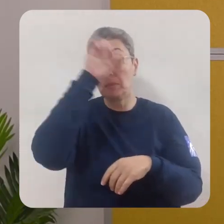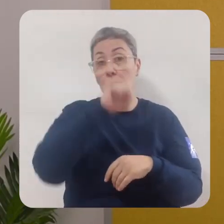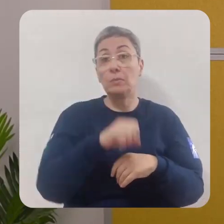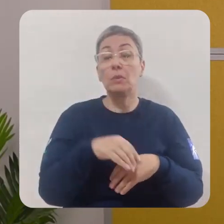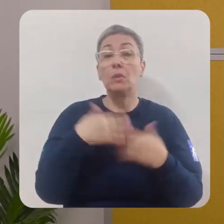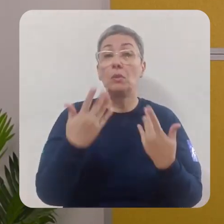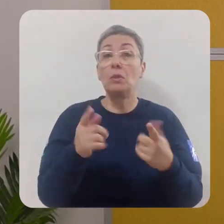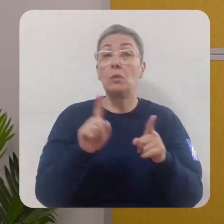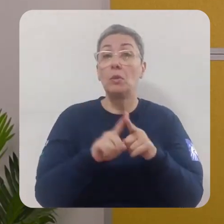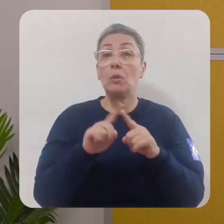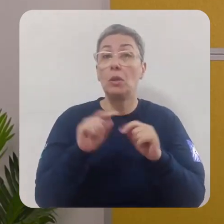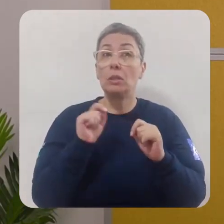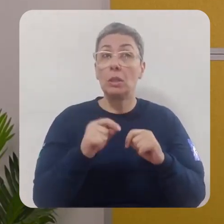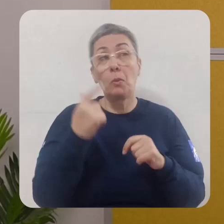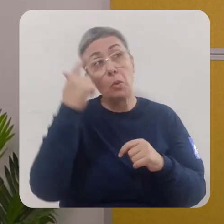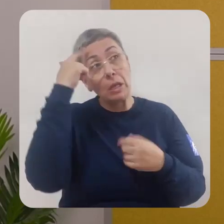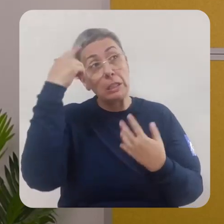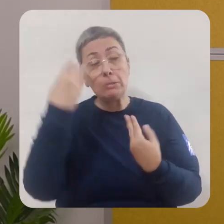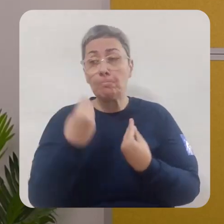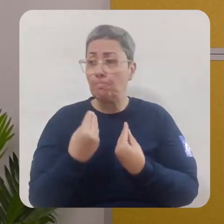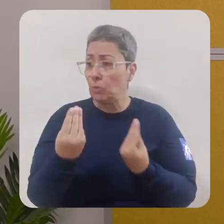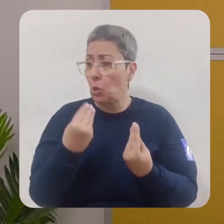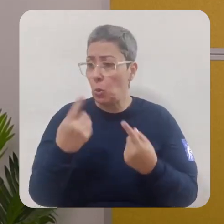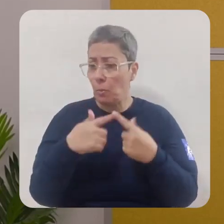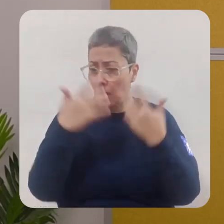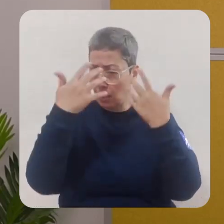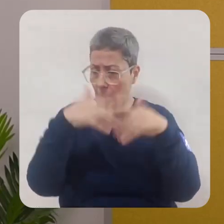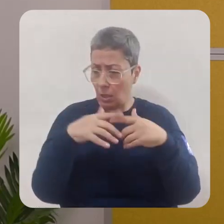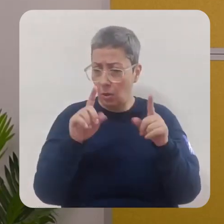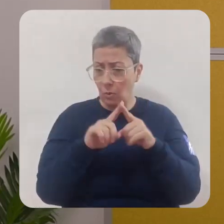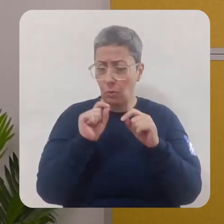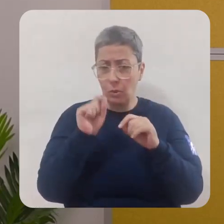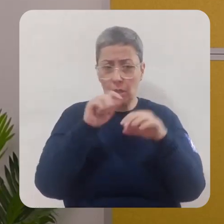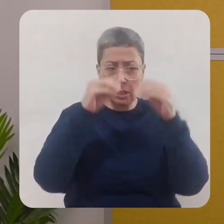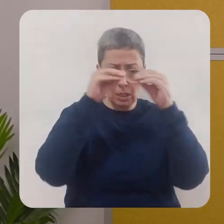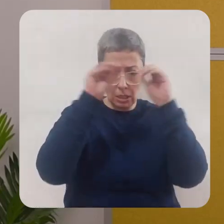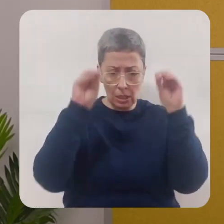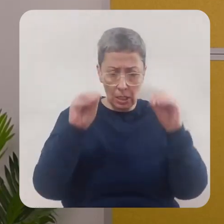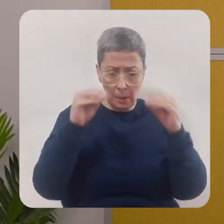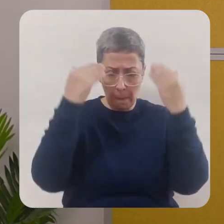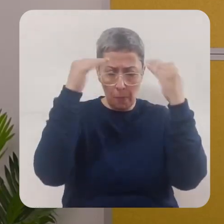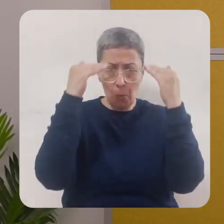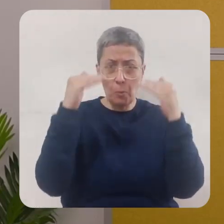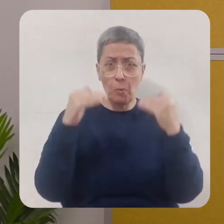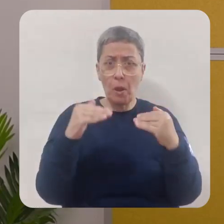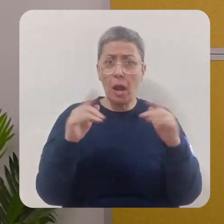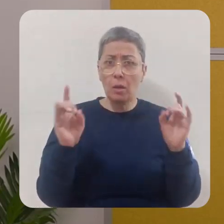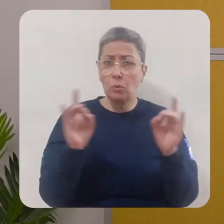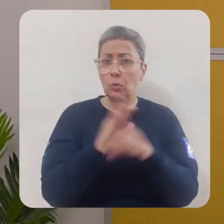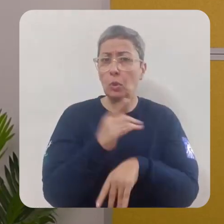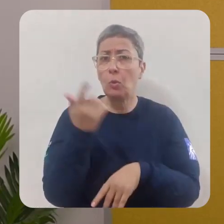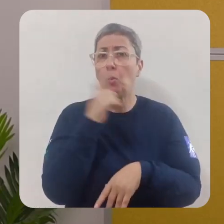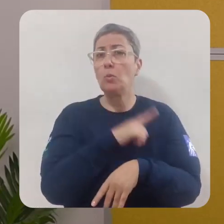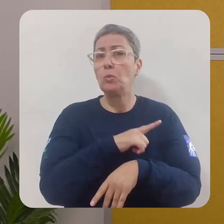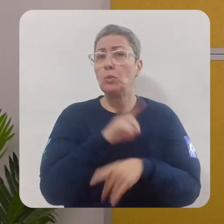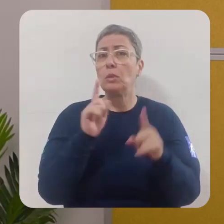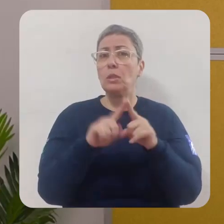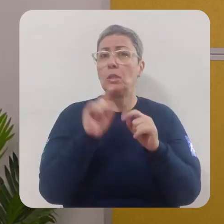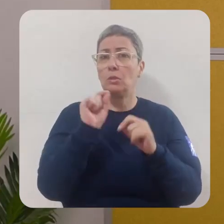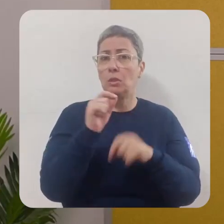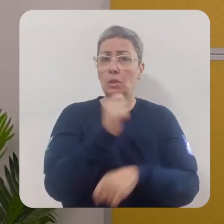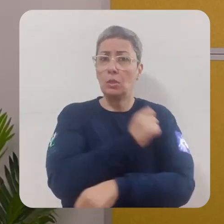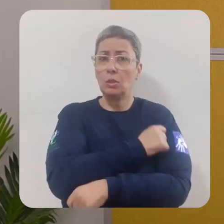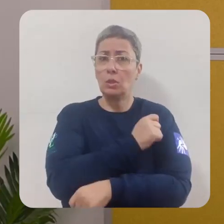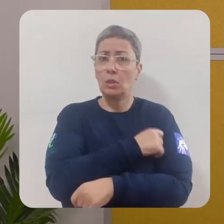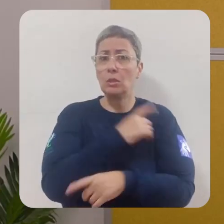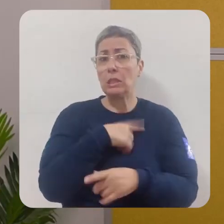aprendizagem, Nos levar a uma reflexão se esta rotina é estruturada desta forma dá conta,